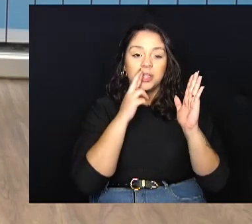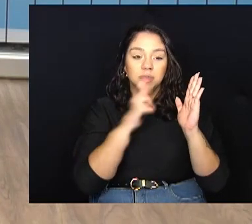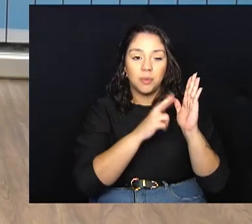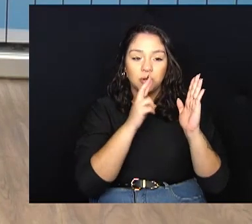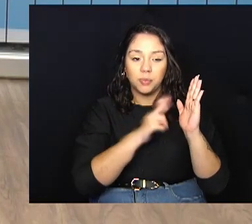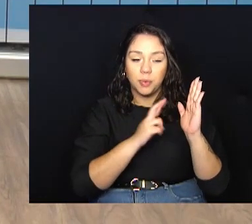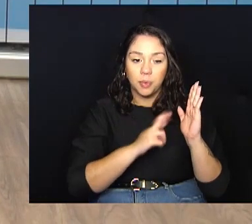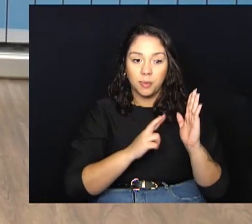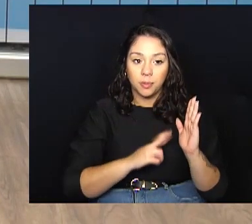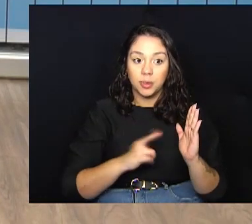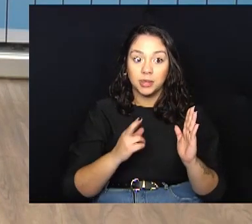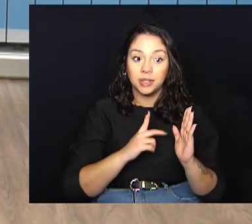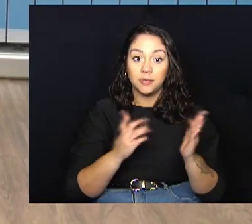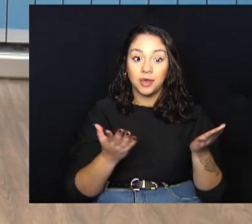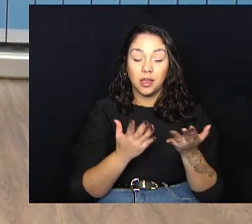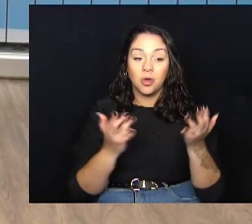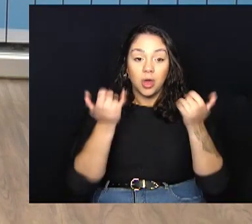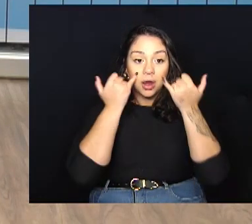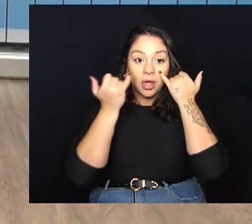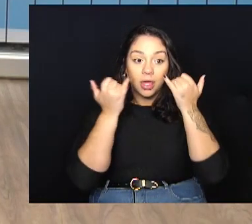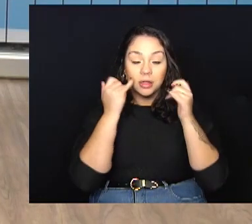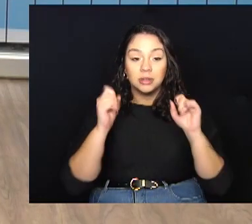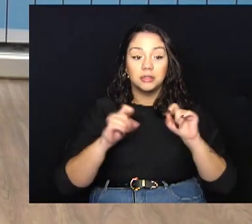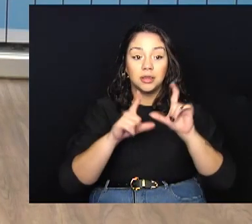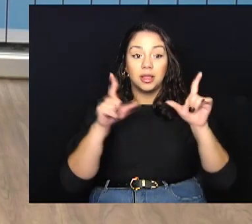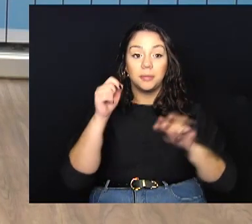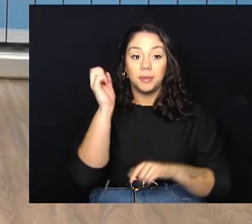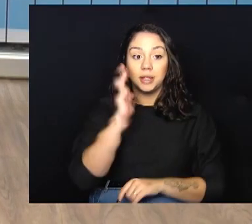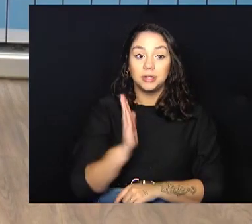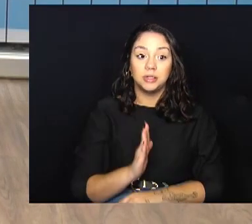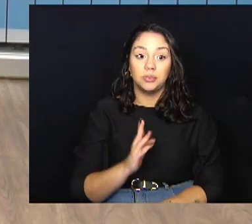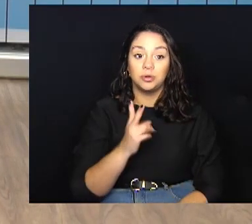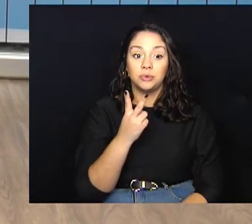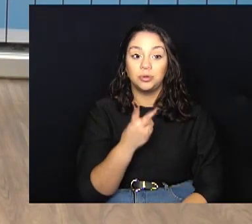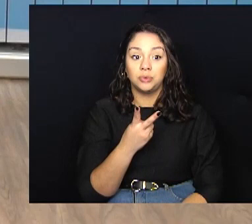saíram recentemente o Brasil tem 203